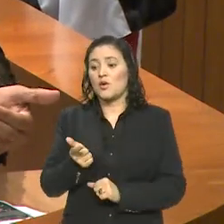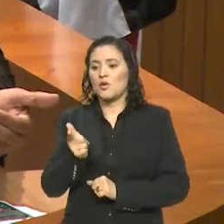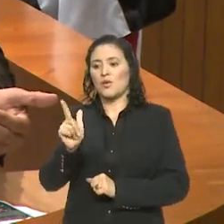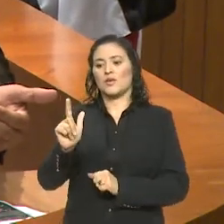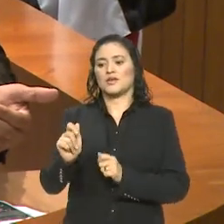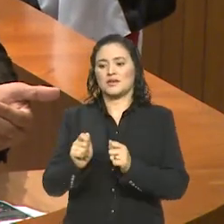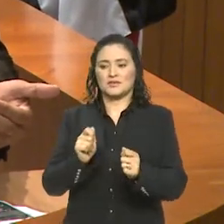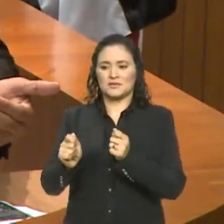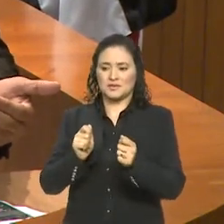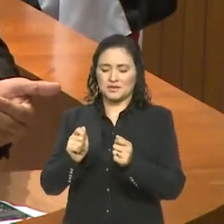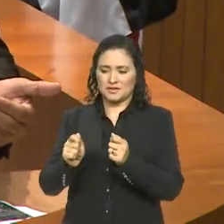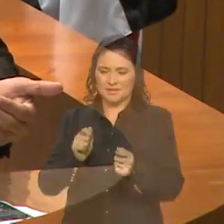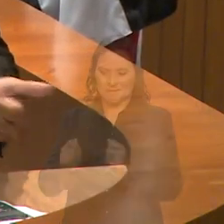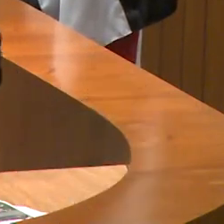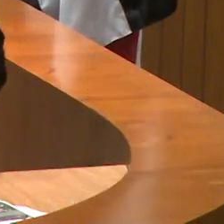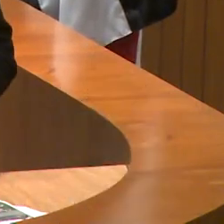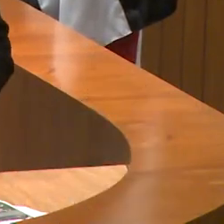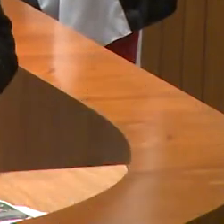passou a administrar.